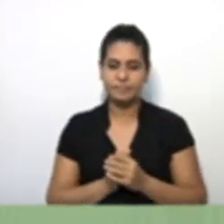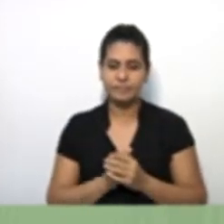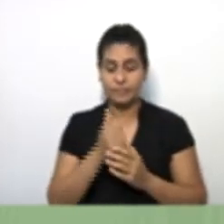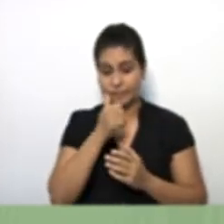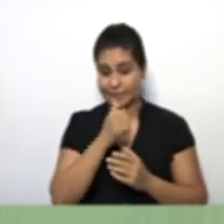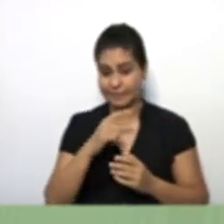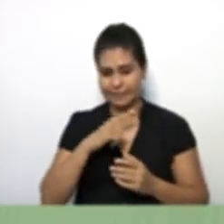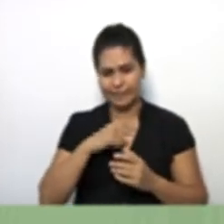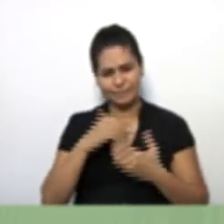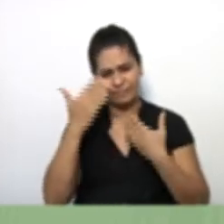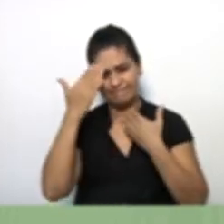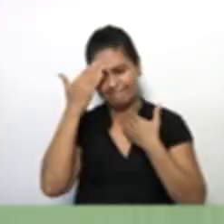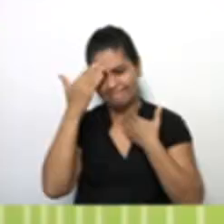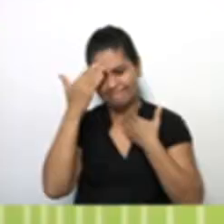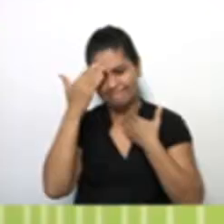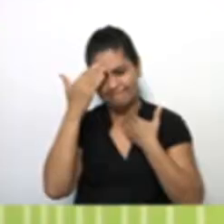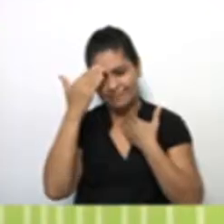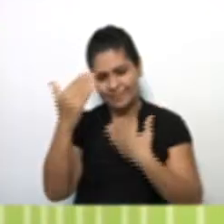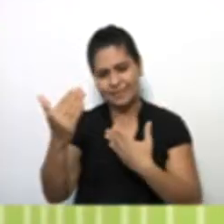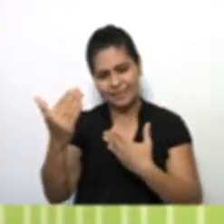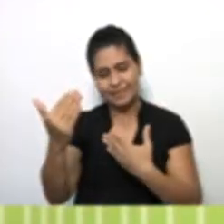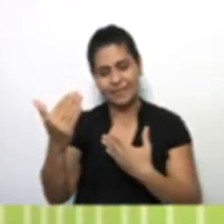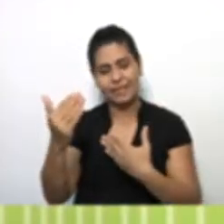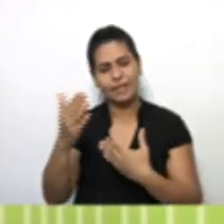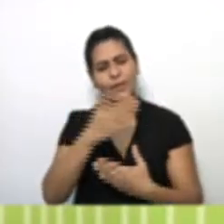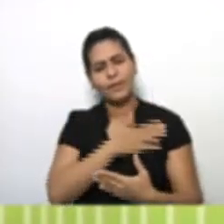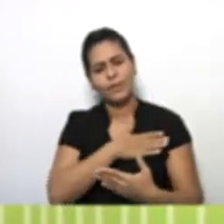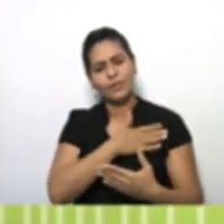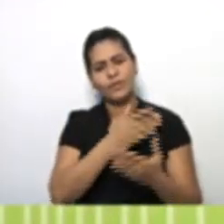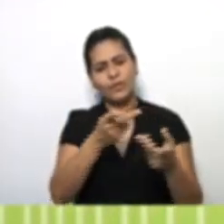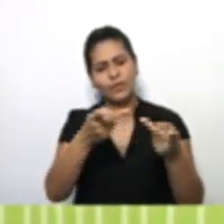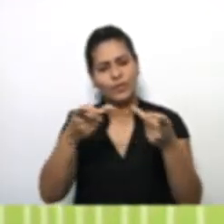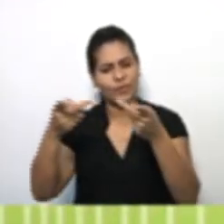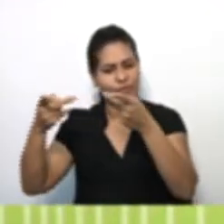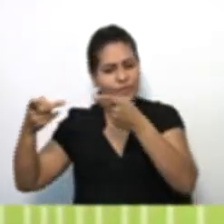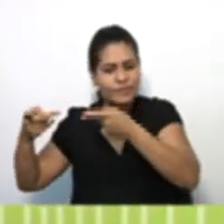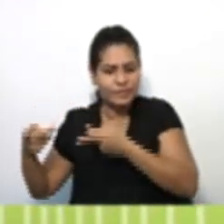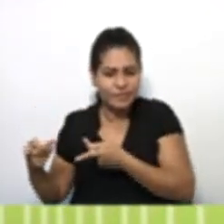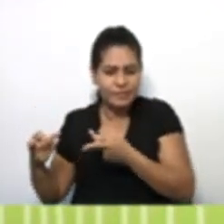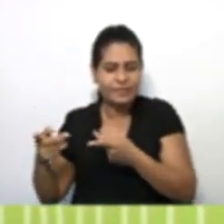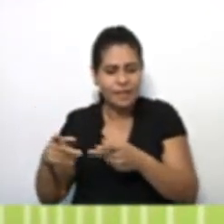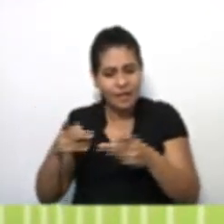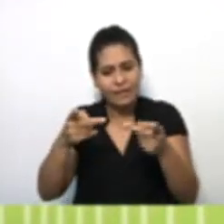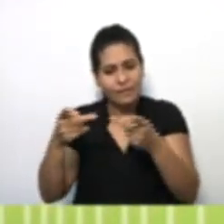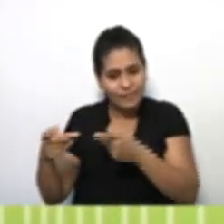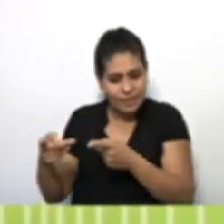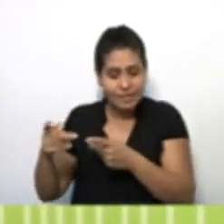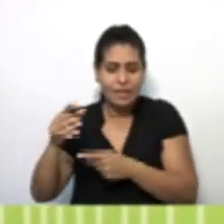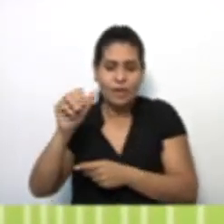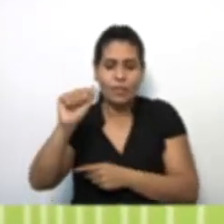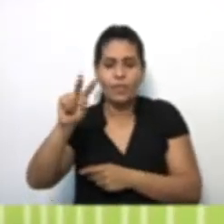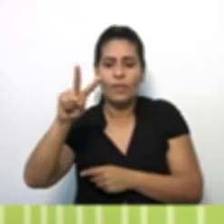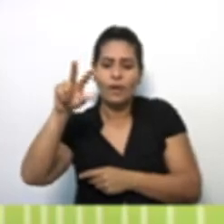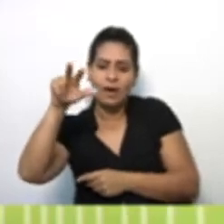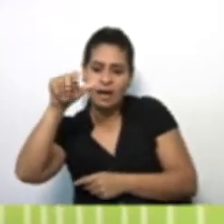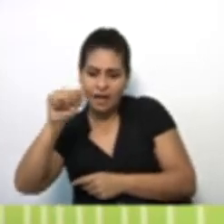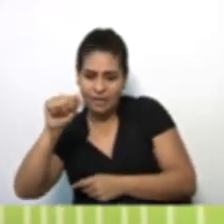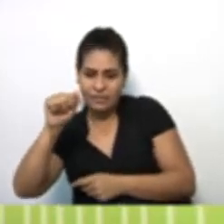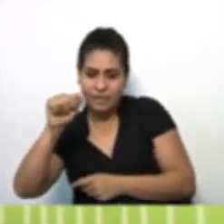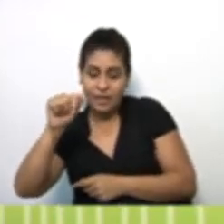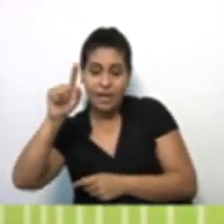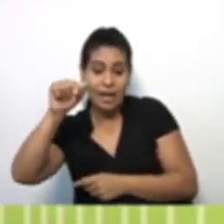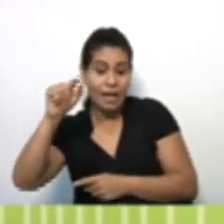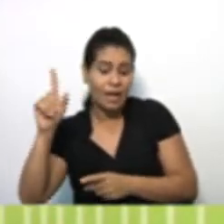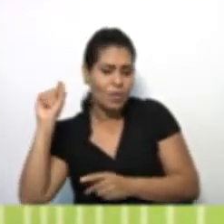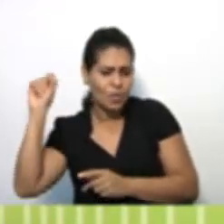tenho muito a lhe agradecer, não é verdade? Eu gostaria de convidar vocês a visitar o AVA, né? Até pelo fato de que o